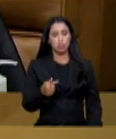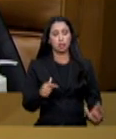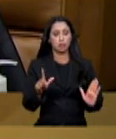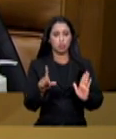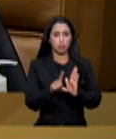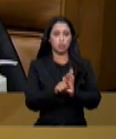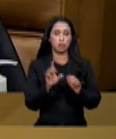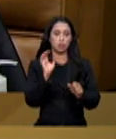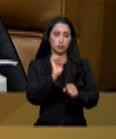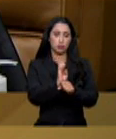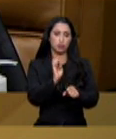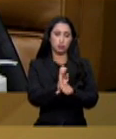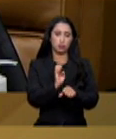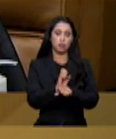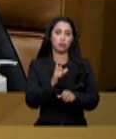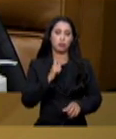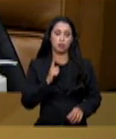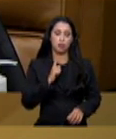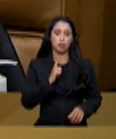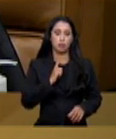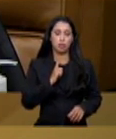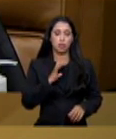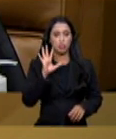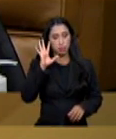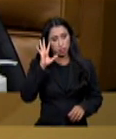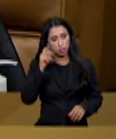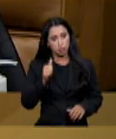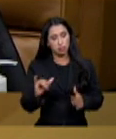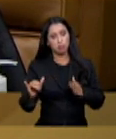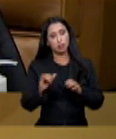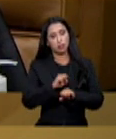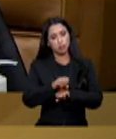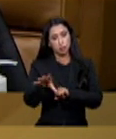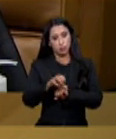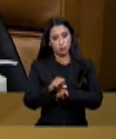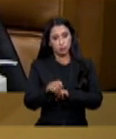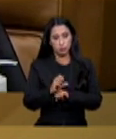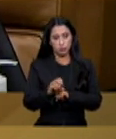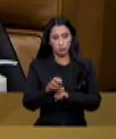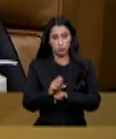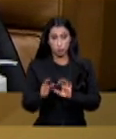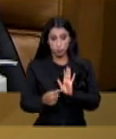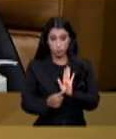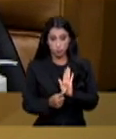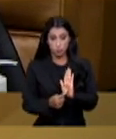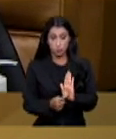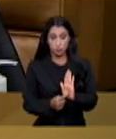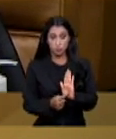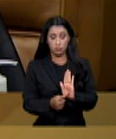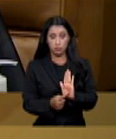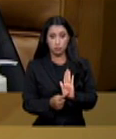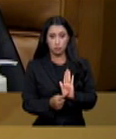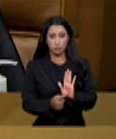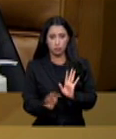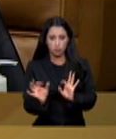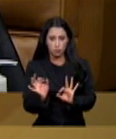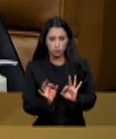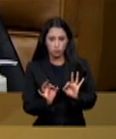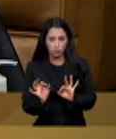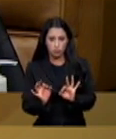mitigado sobre a autodeterminação informativa, mostrando-se, tal como